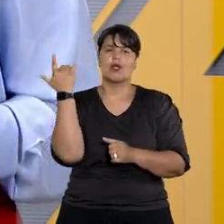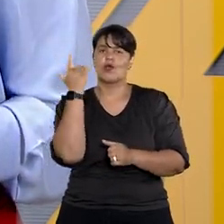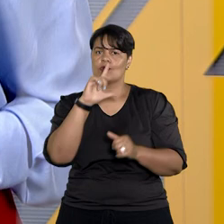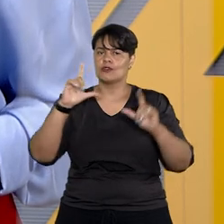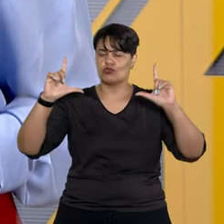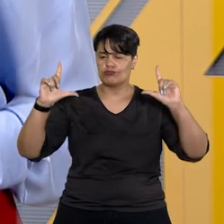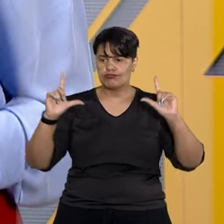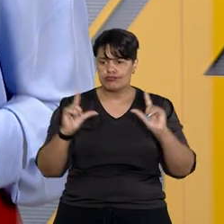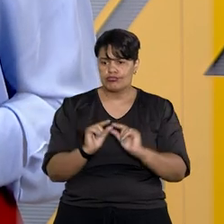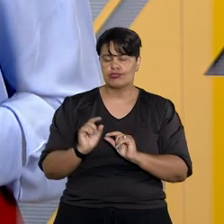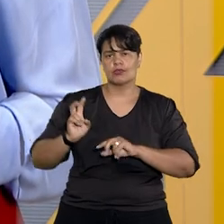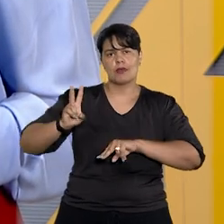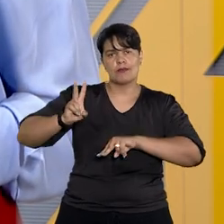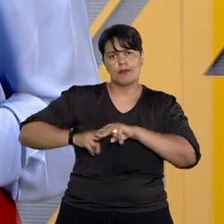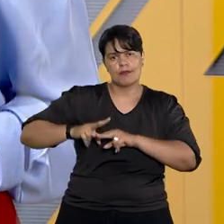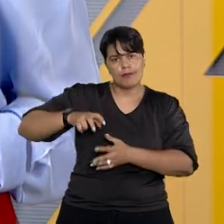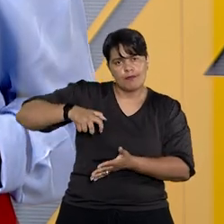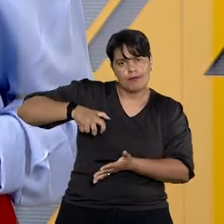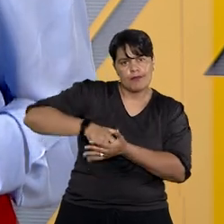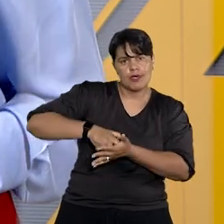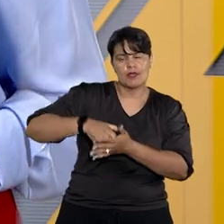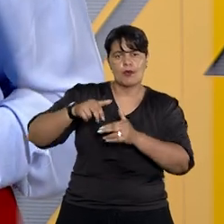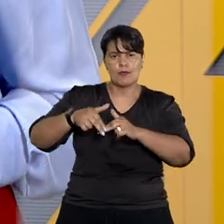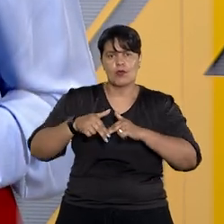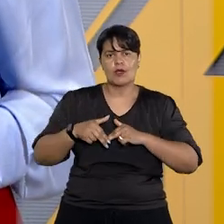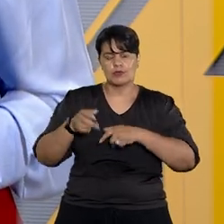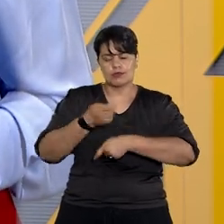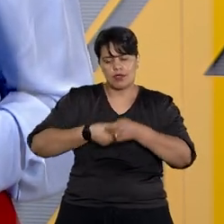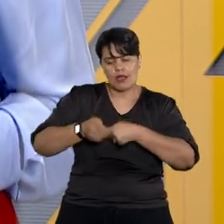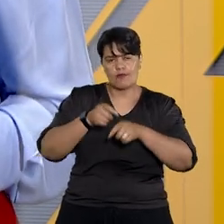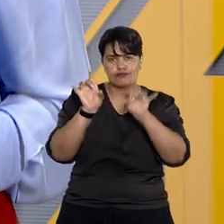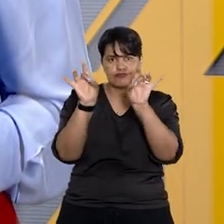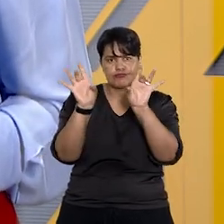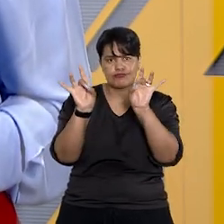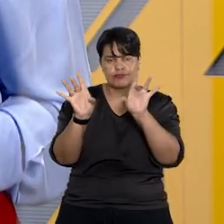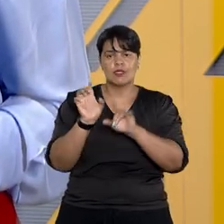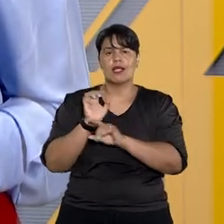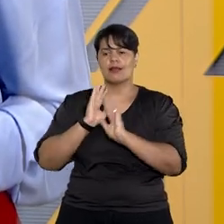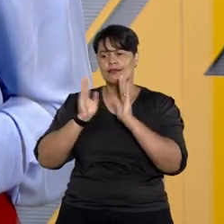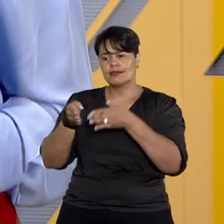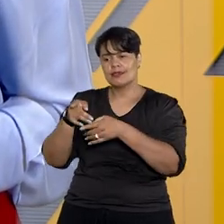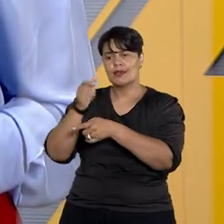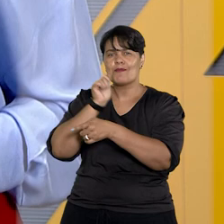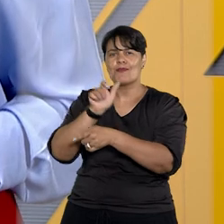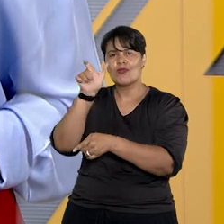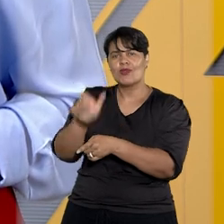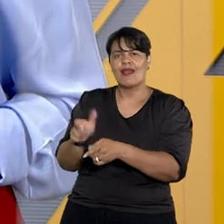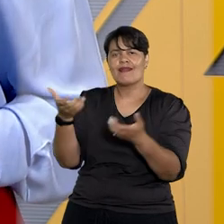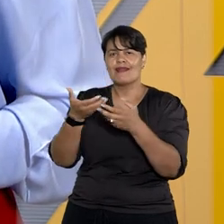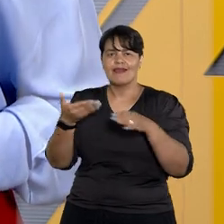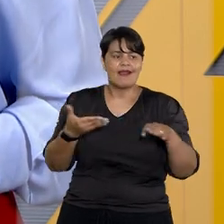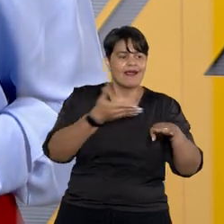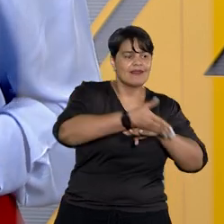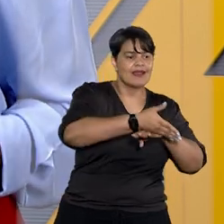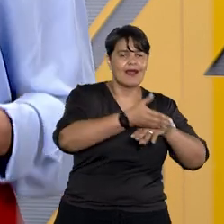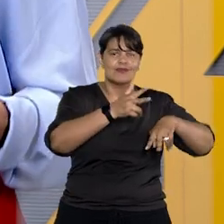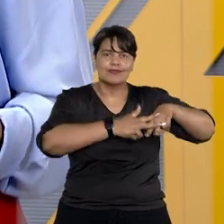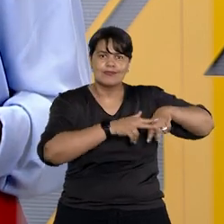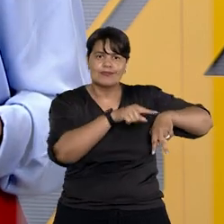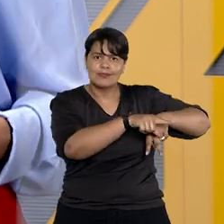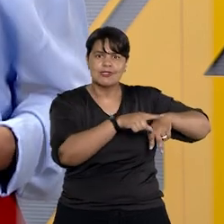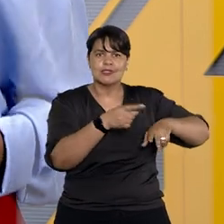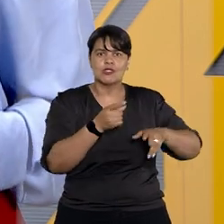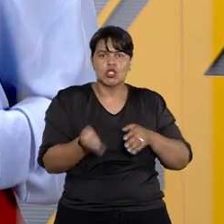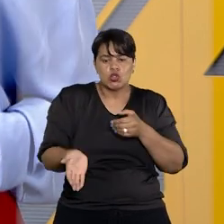a redução de pena correspondente ao tráfico privilegiado no caso de uma mulher que tentou ingressar em presídio